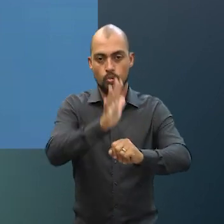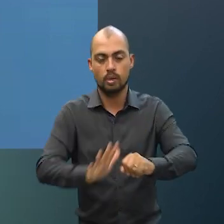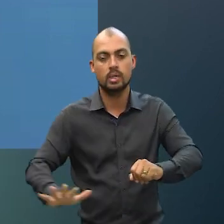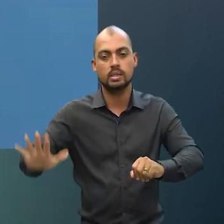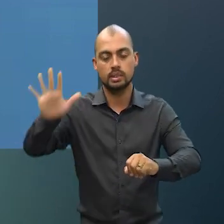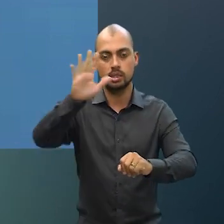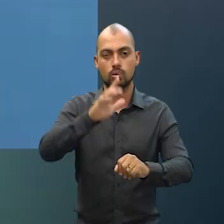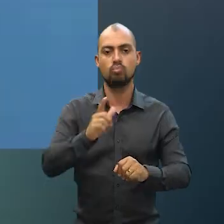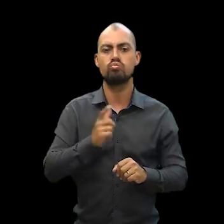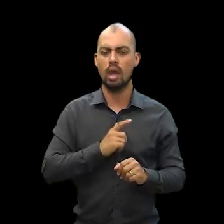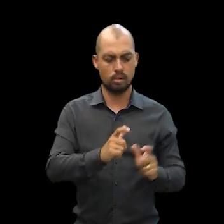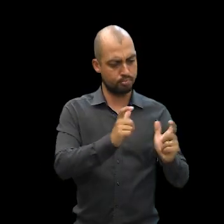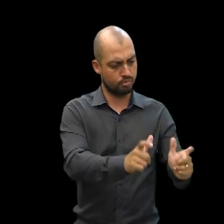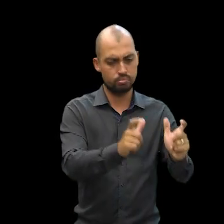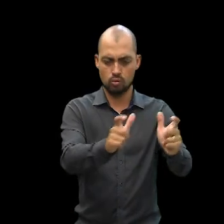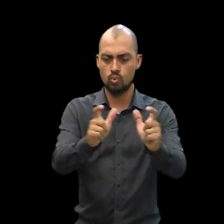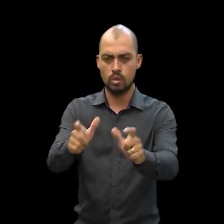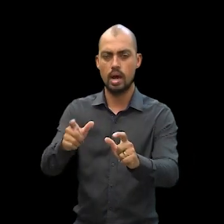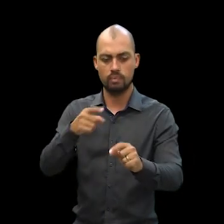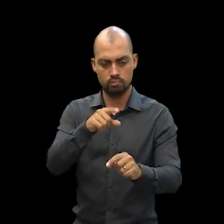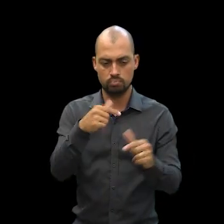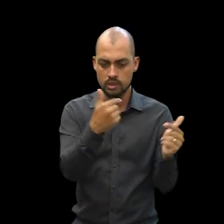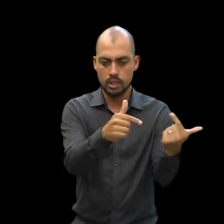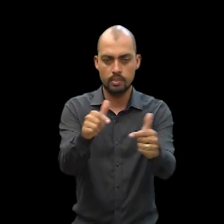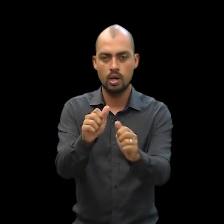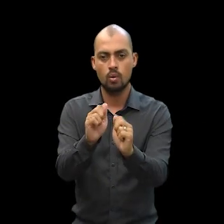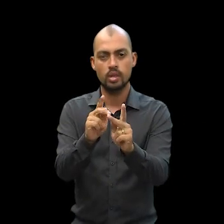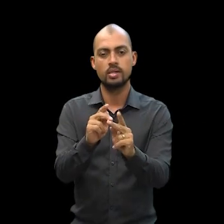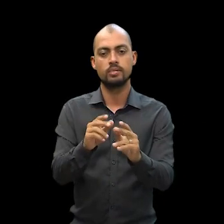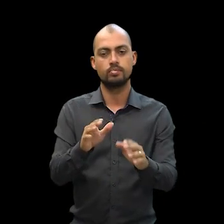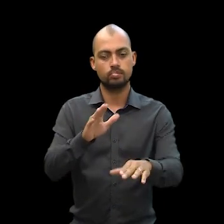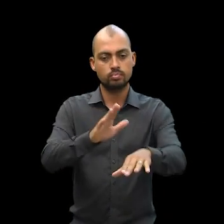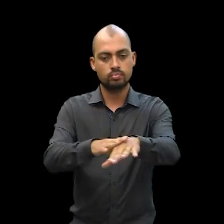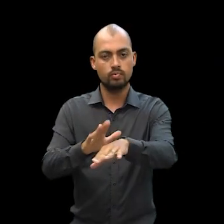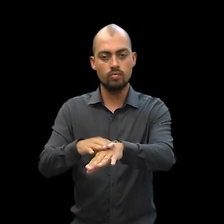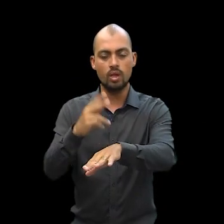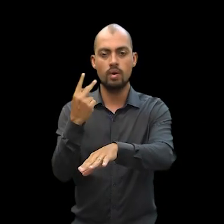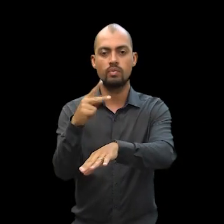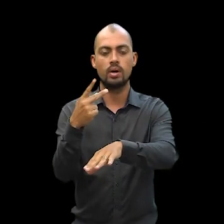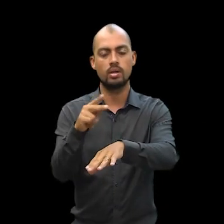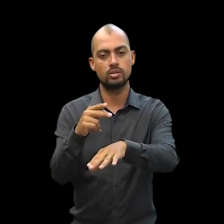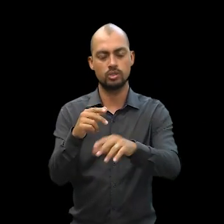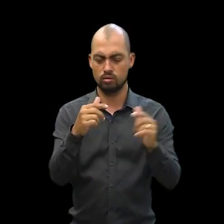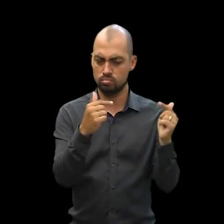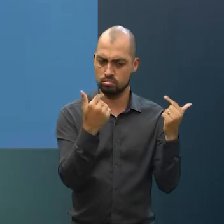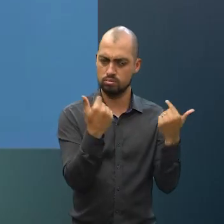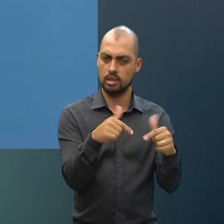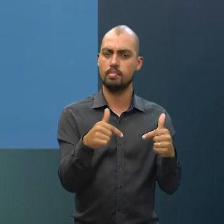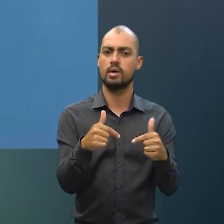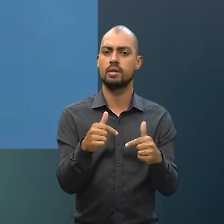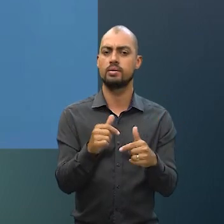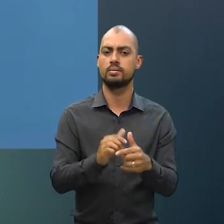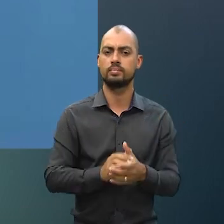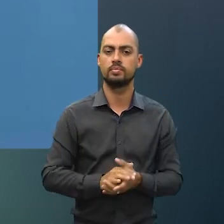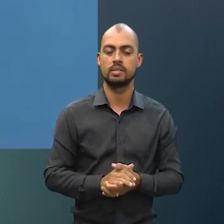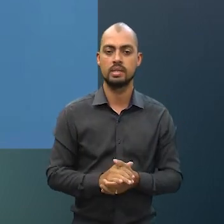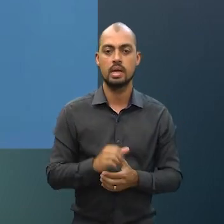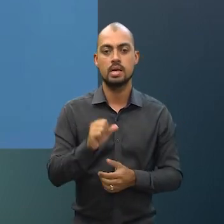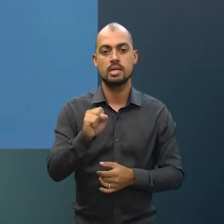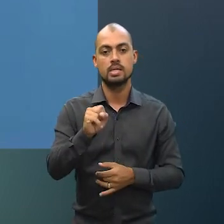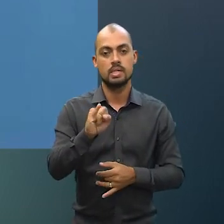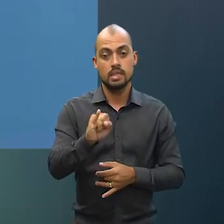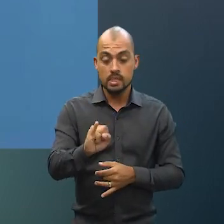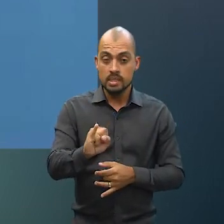tem espaço para empreender bastante, faça o seu pitch. Se você, inclusive,